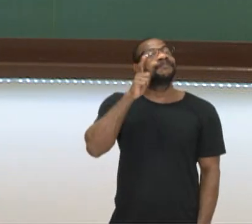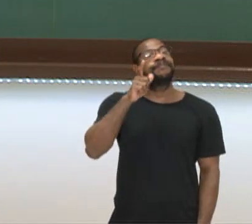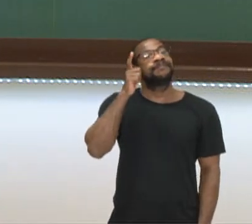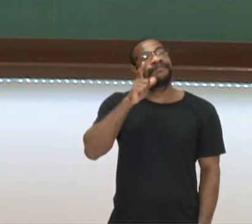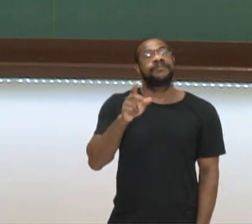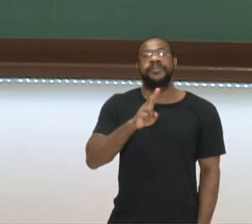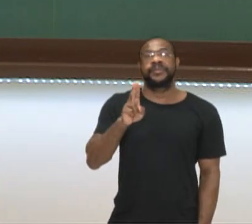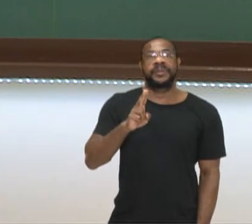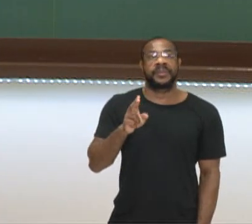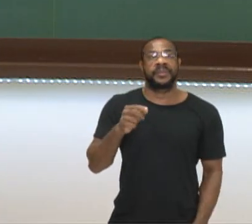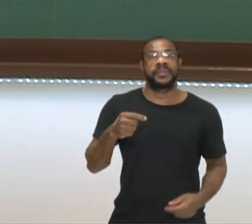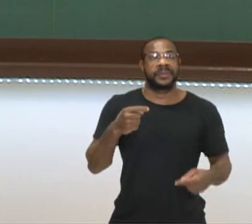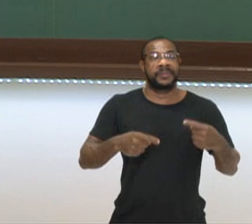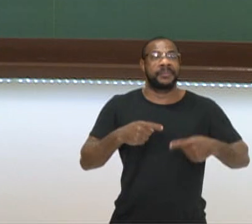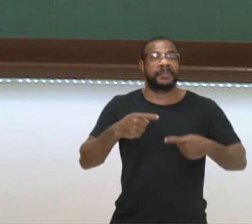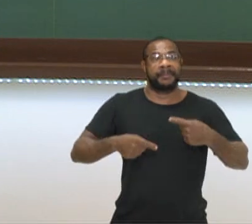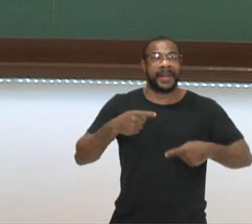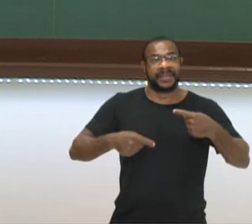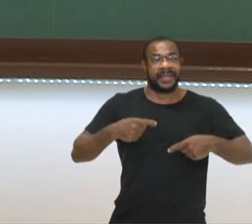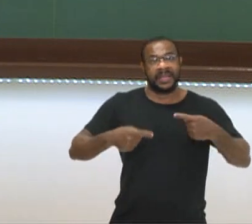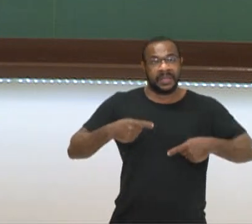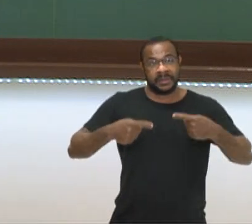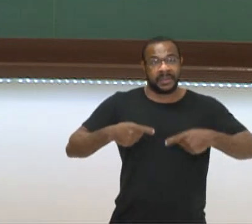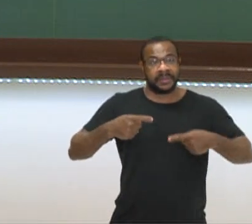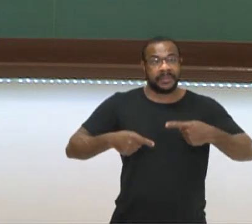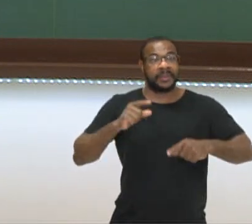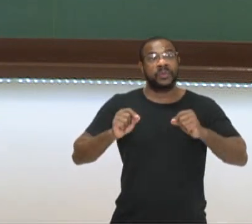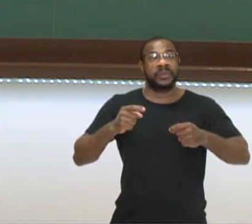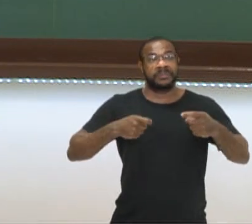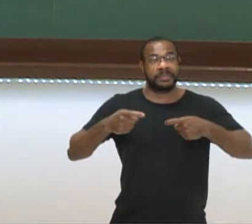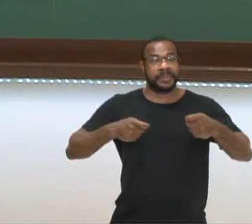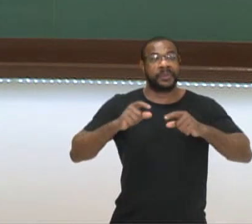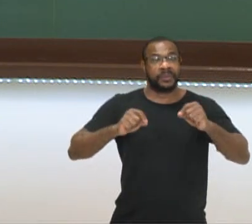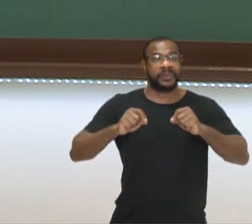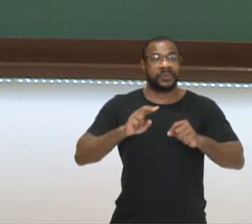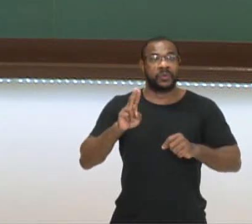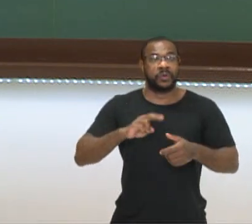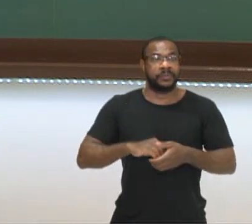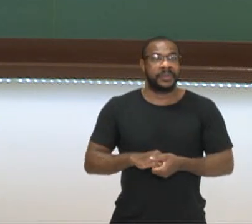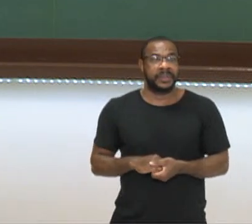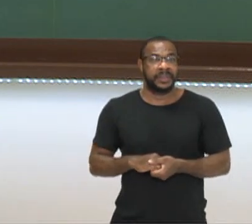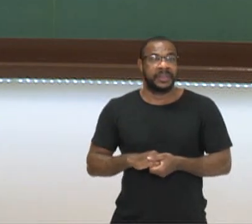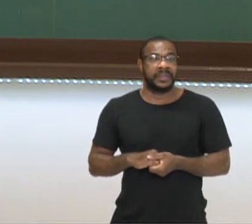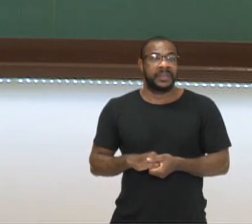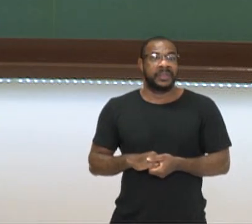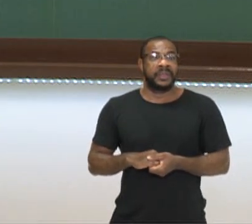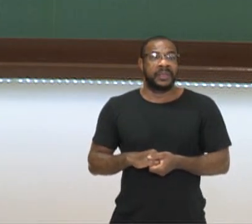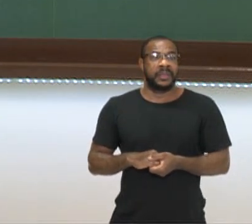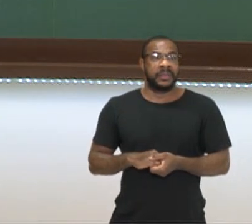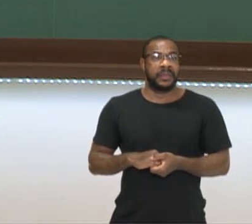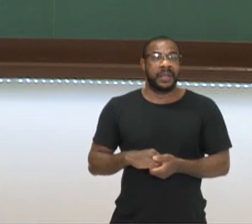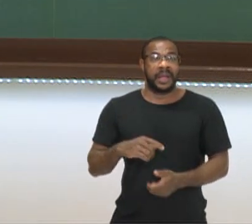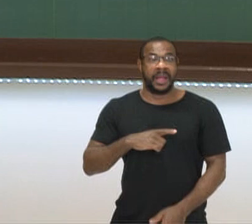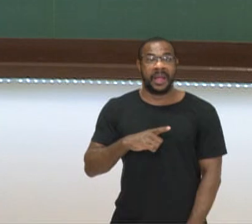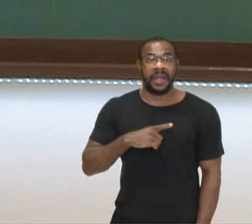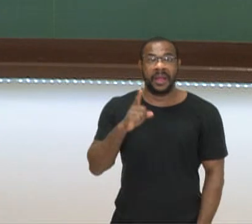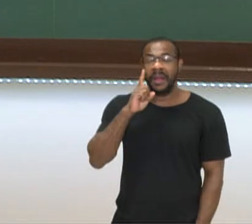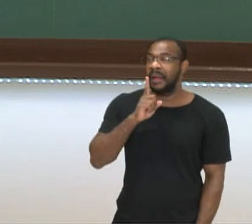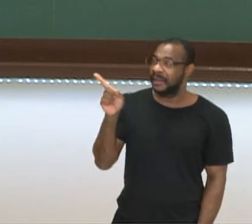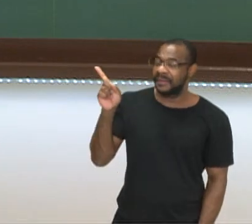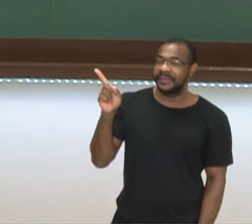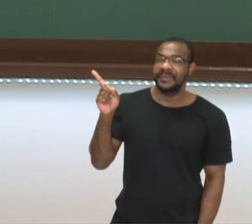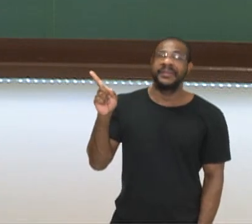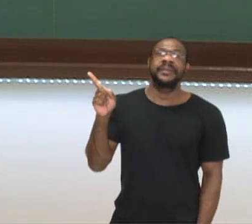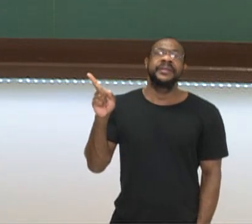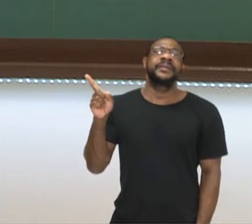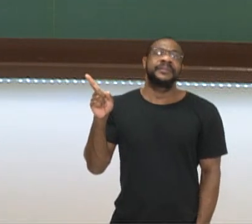chamada Batalha de Trafalgar. Essa derrota de Napoleão com os ingleses vai deixar ele muito